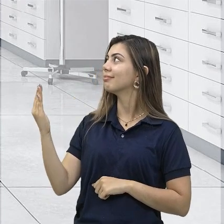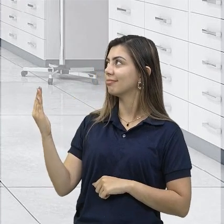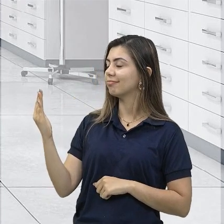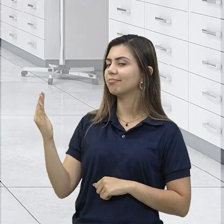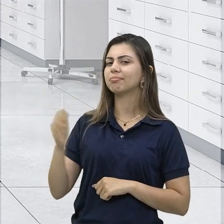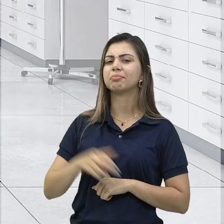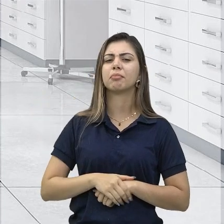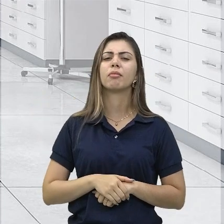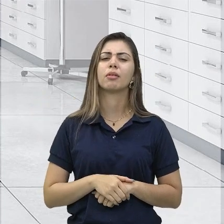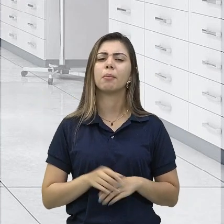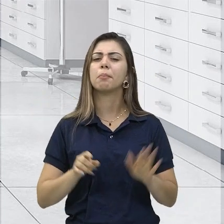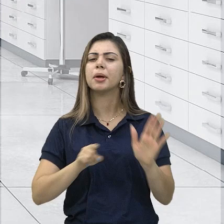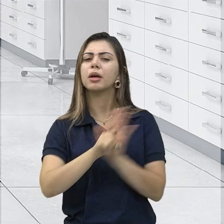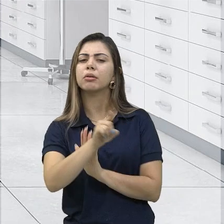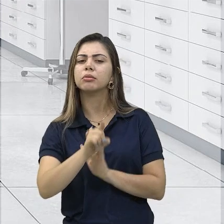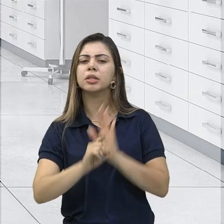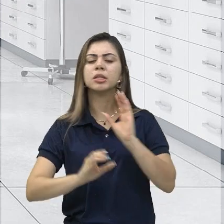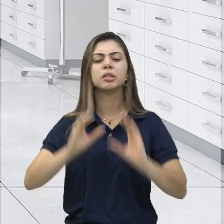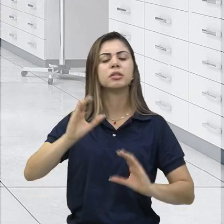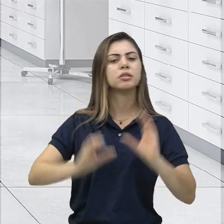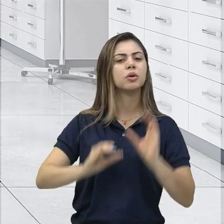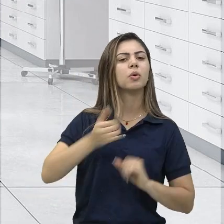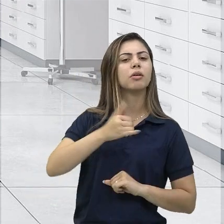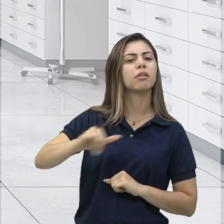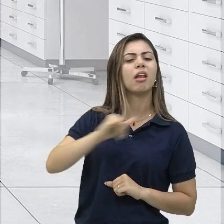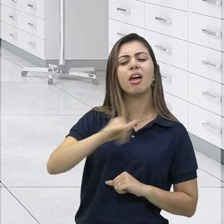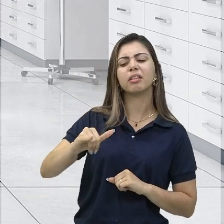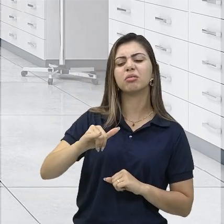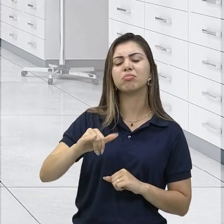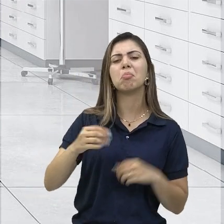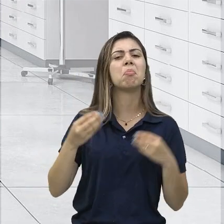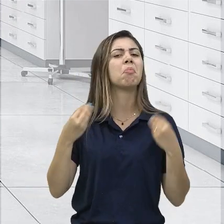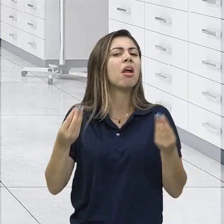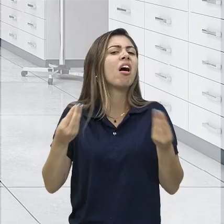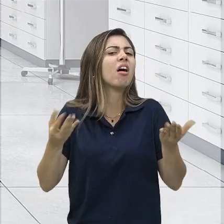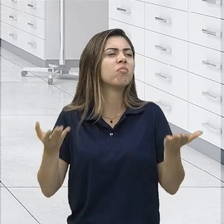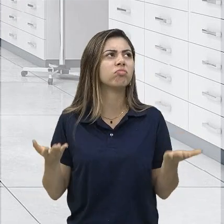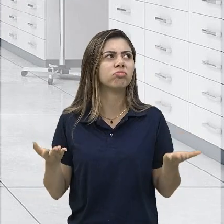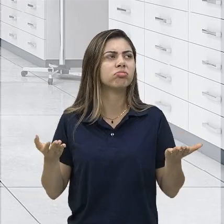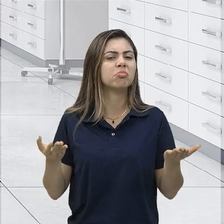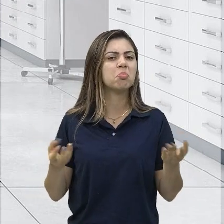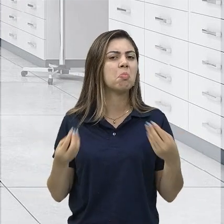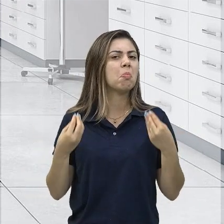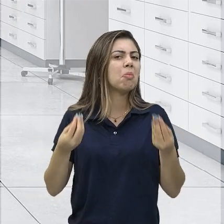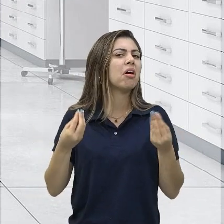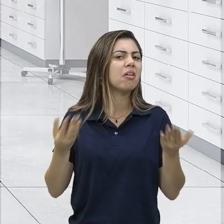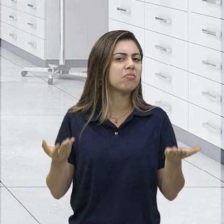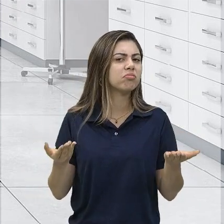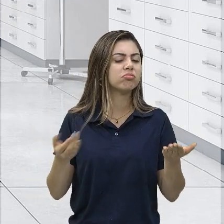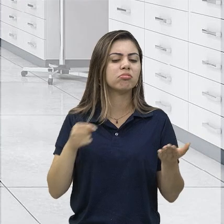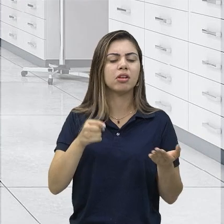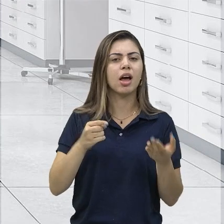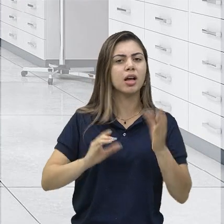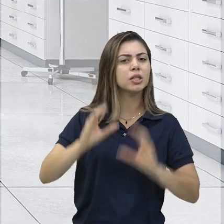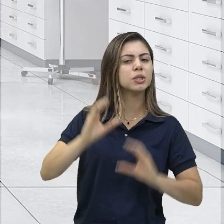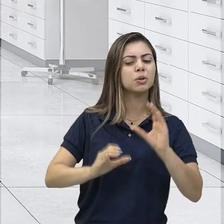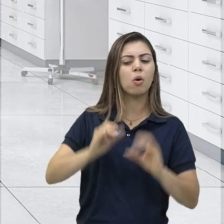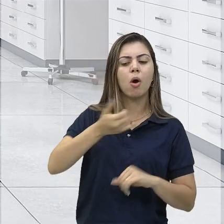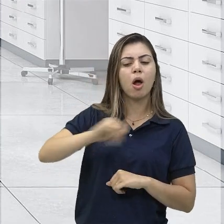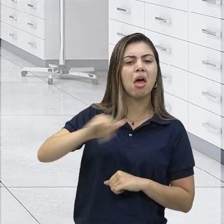para que servem os circuitos elétricos? Para que servem os circuitos